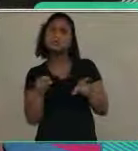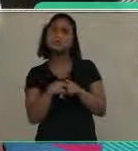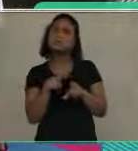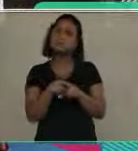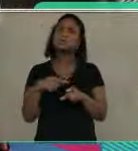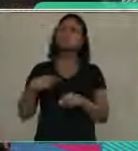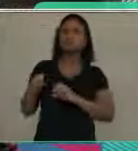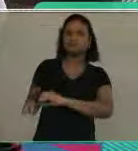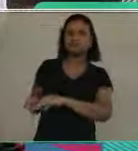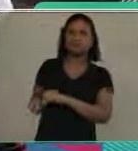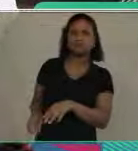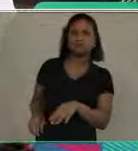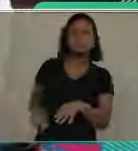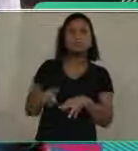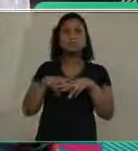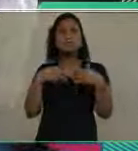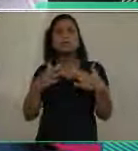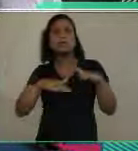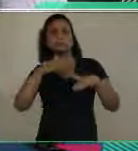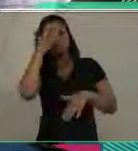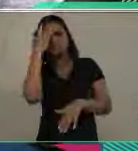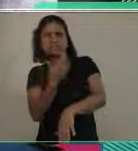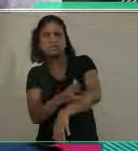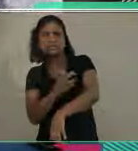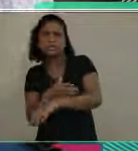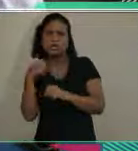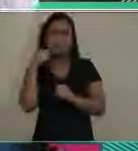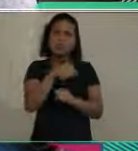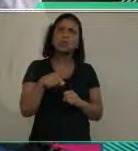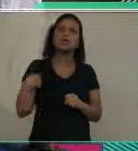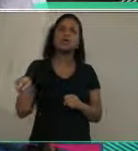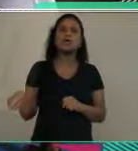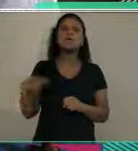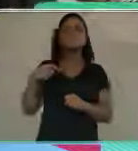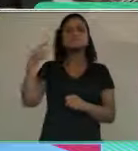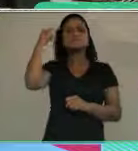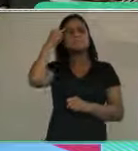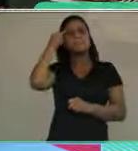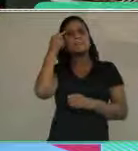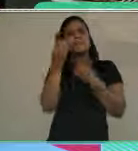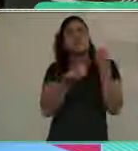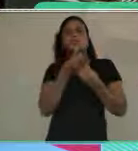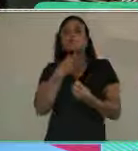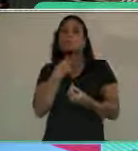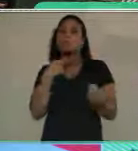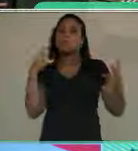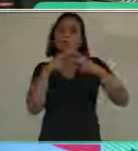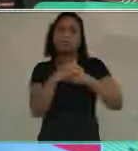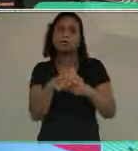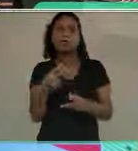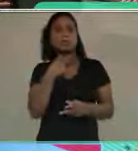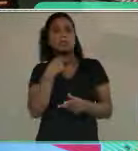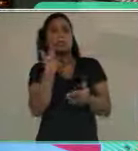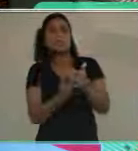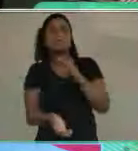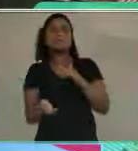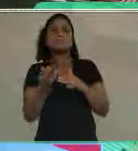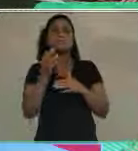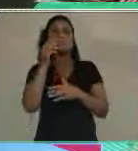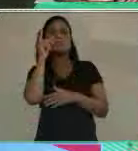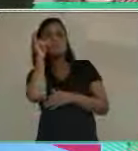pessoa que treina que luta ela tem a noção que não pode brigar que não pode perder nutrição que não pode usar droga que não pode